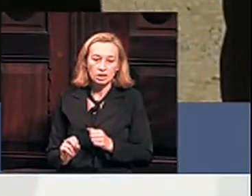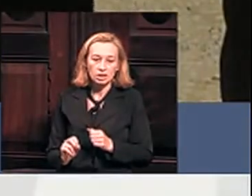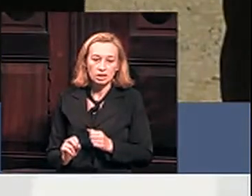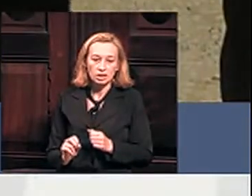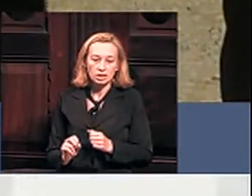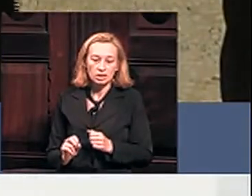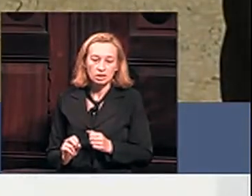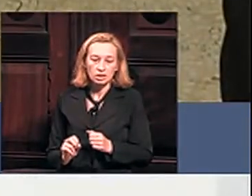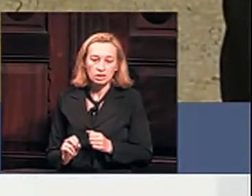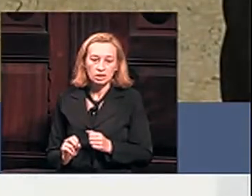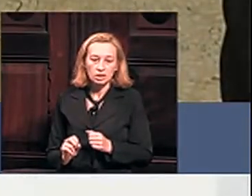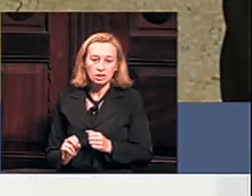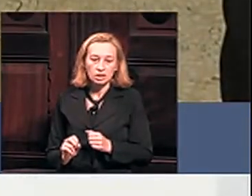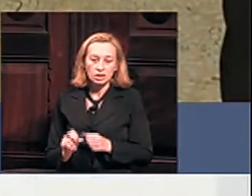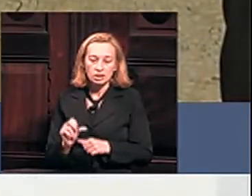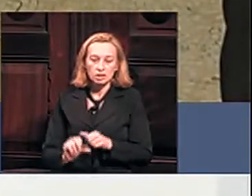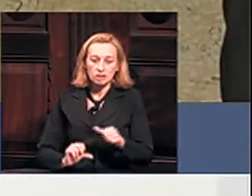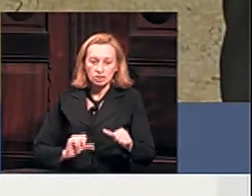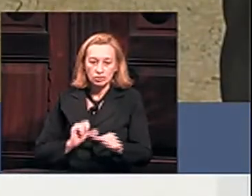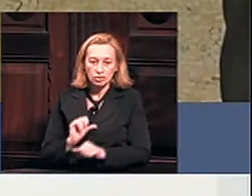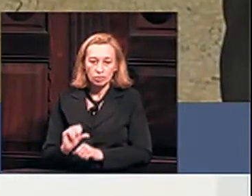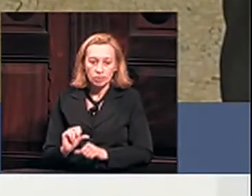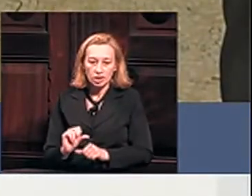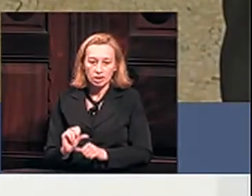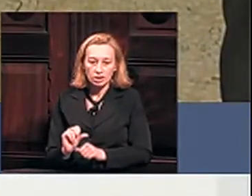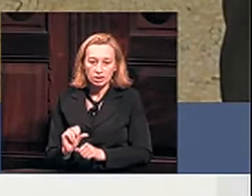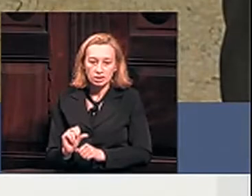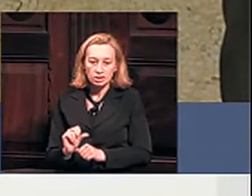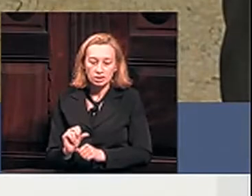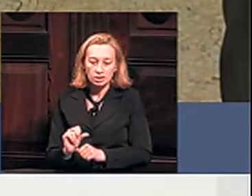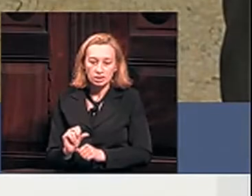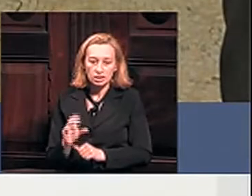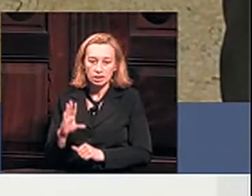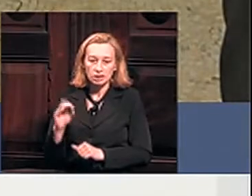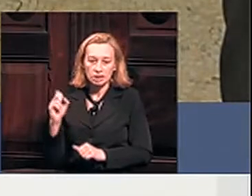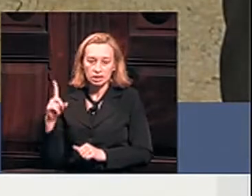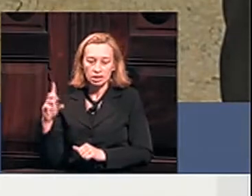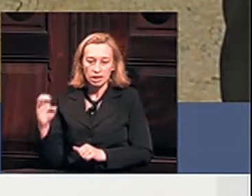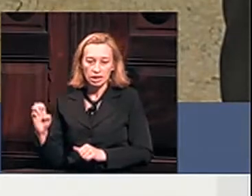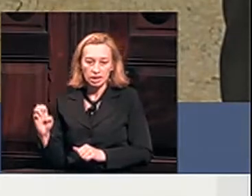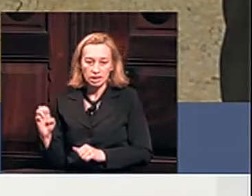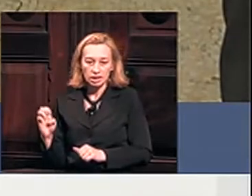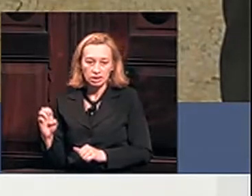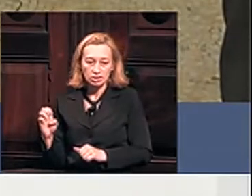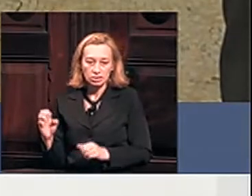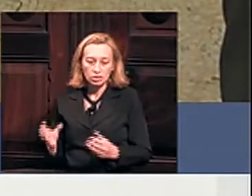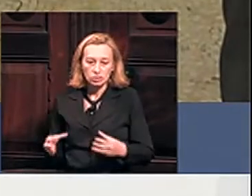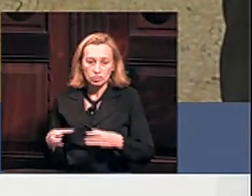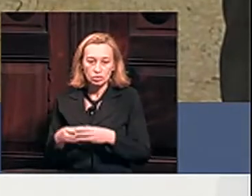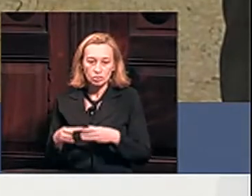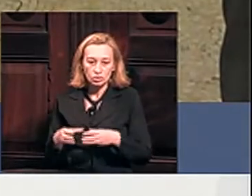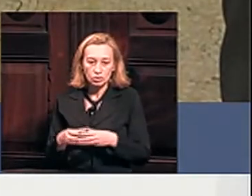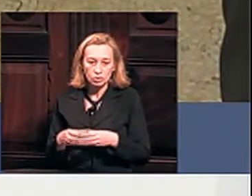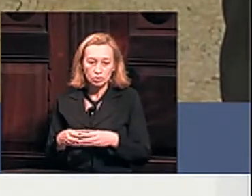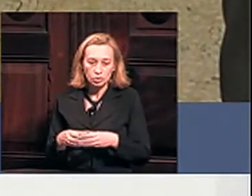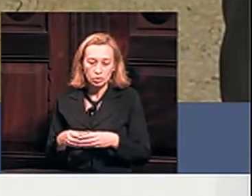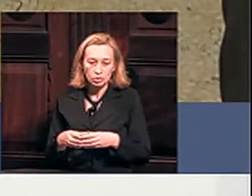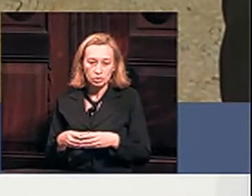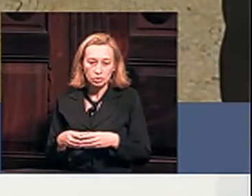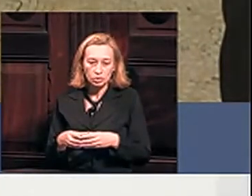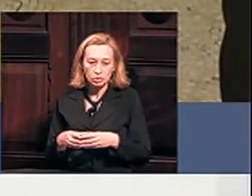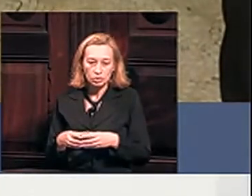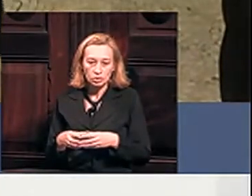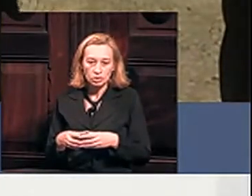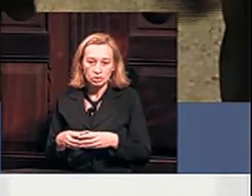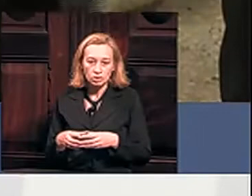a transformar novamente a SEDAI numa companhia estatal com